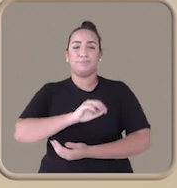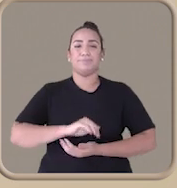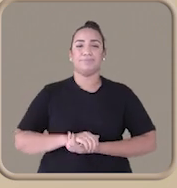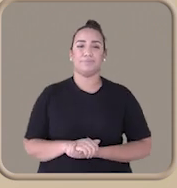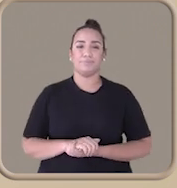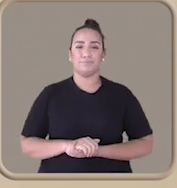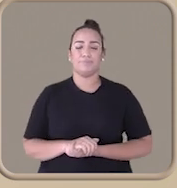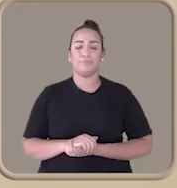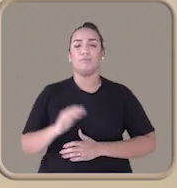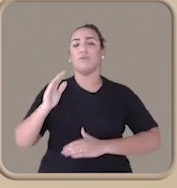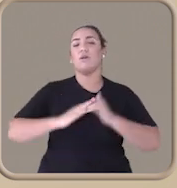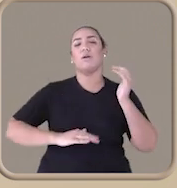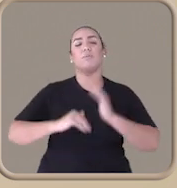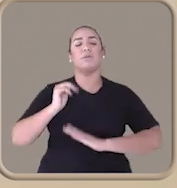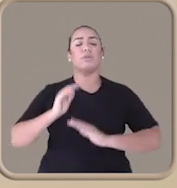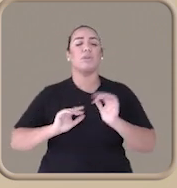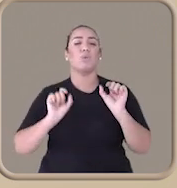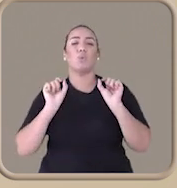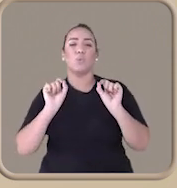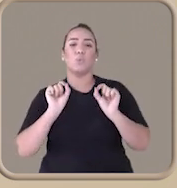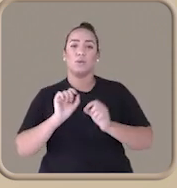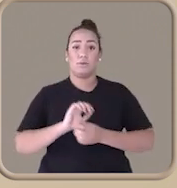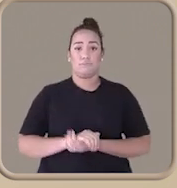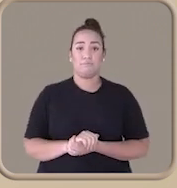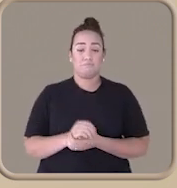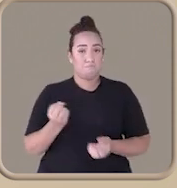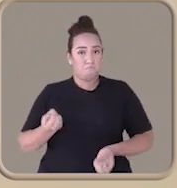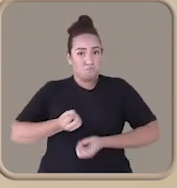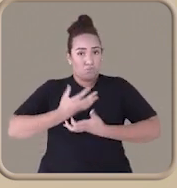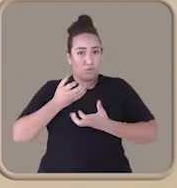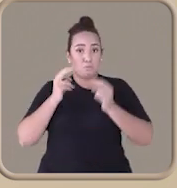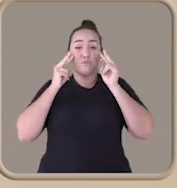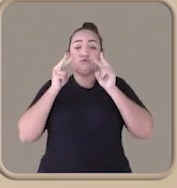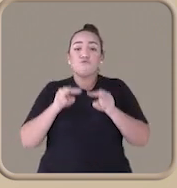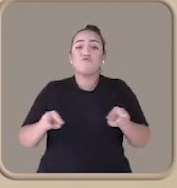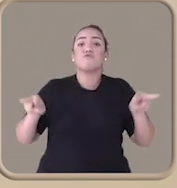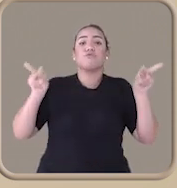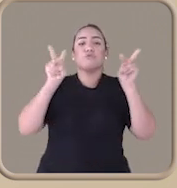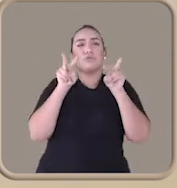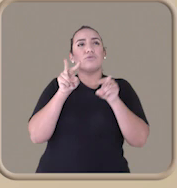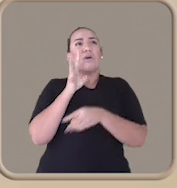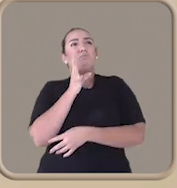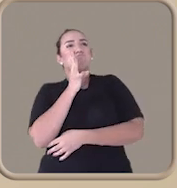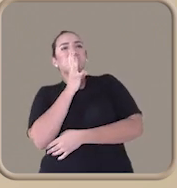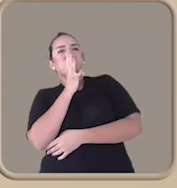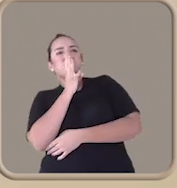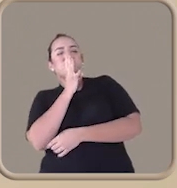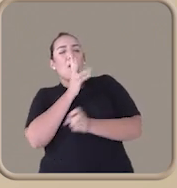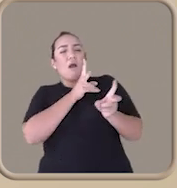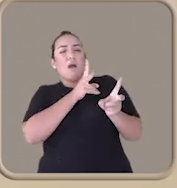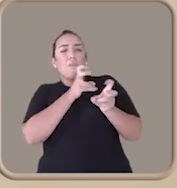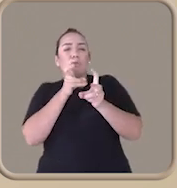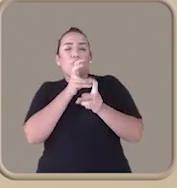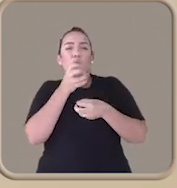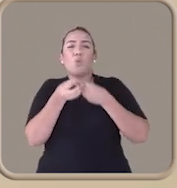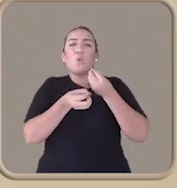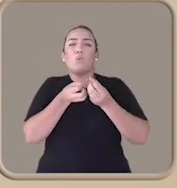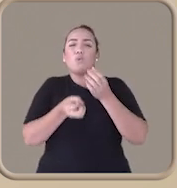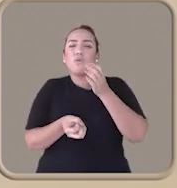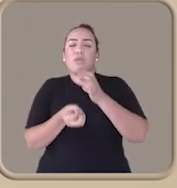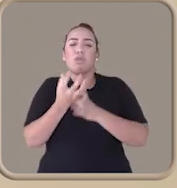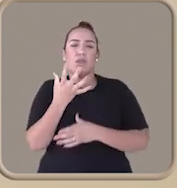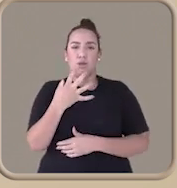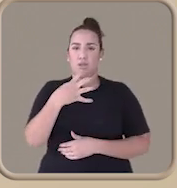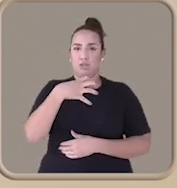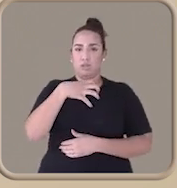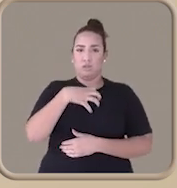iniciais. Trabalha com a habilidade apreciar poemas visuais e concretos, observando efeitos de sentido